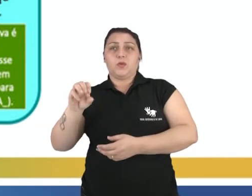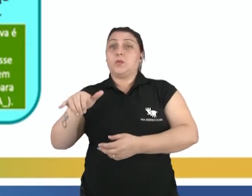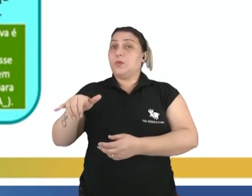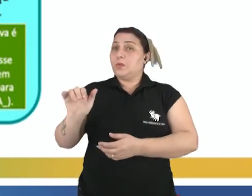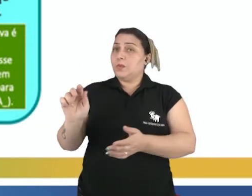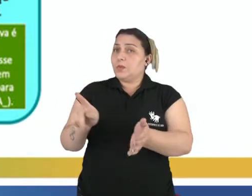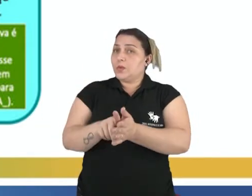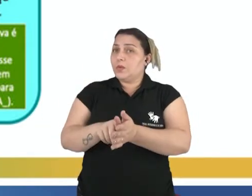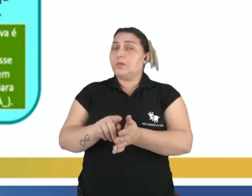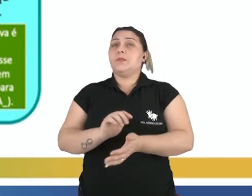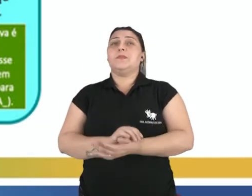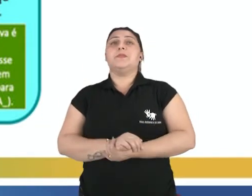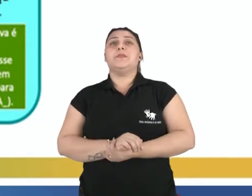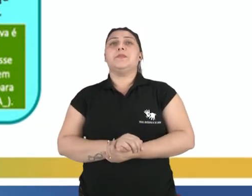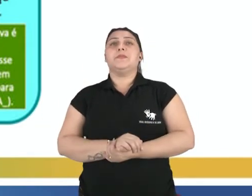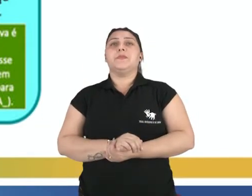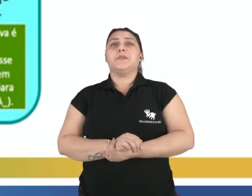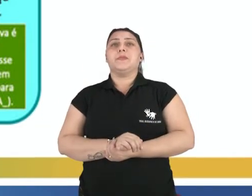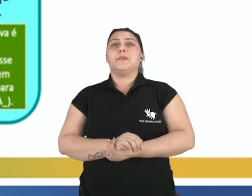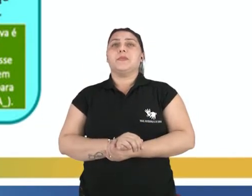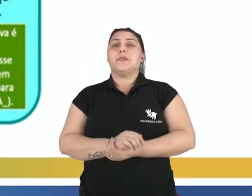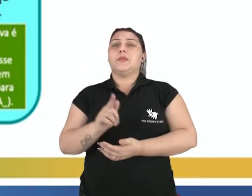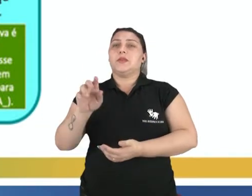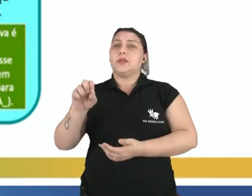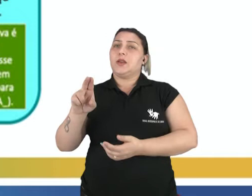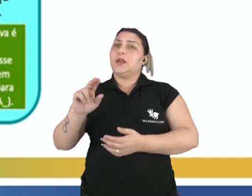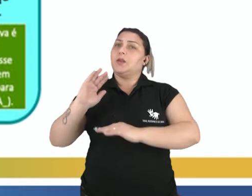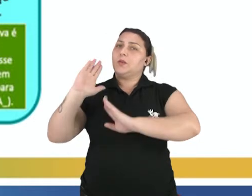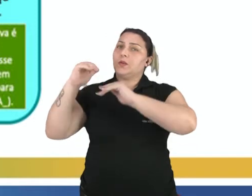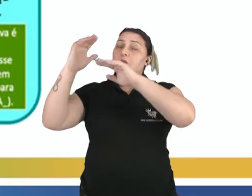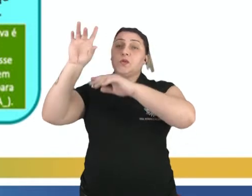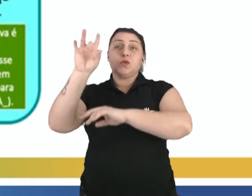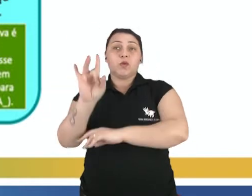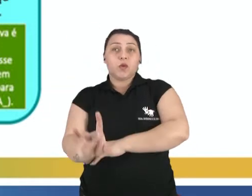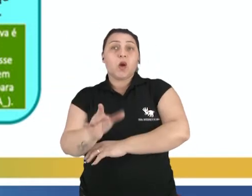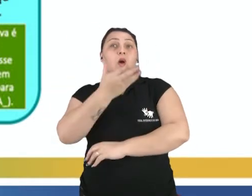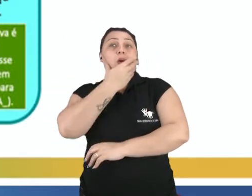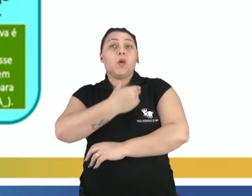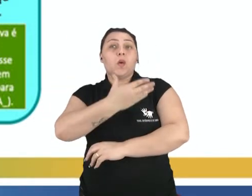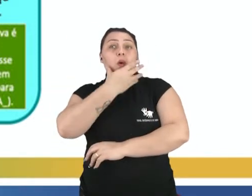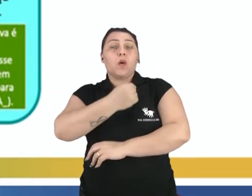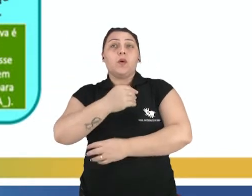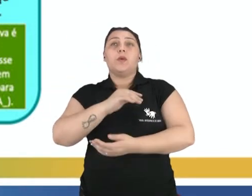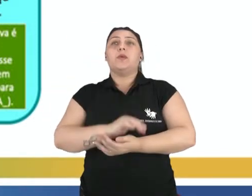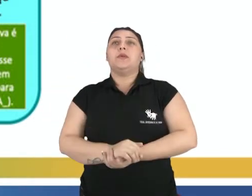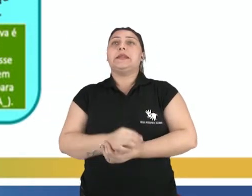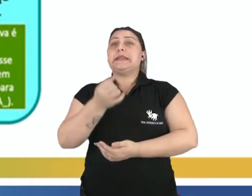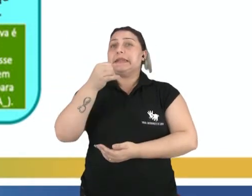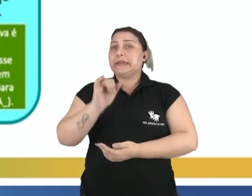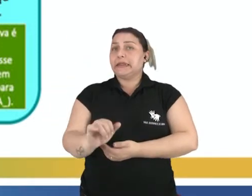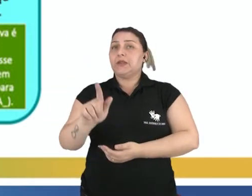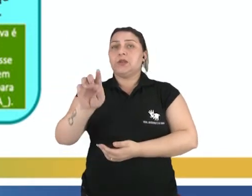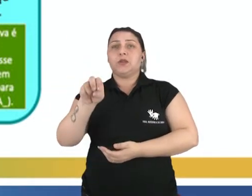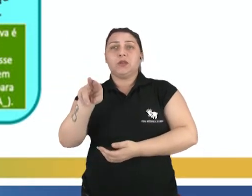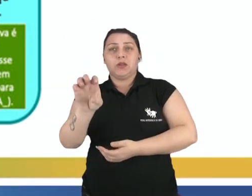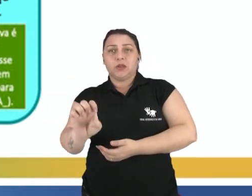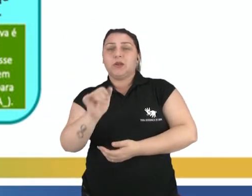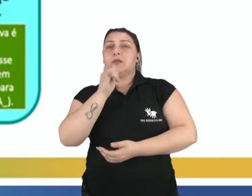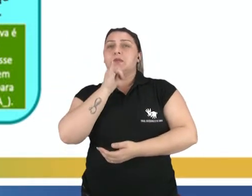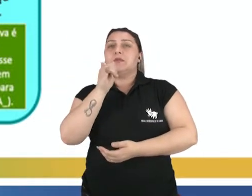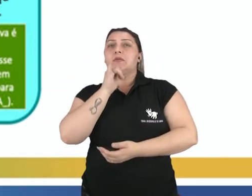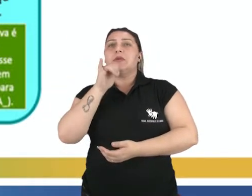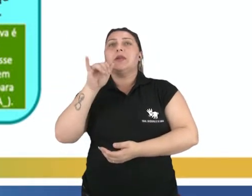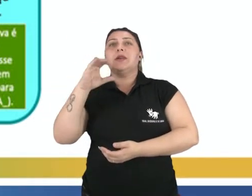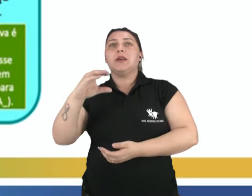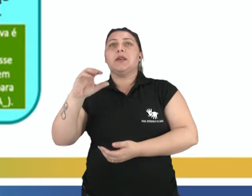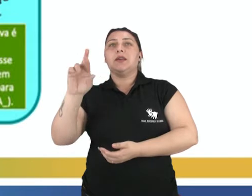Y. Esses genes eles se desenvolvem apenas em homens, né? Se o gene, por exemplo,